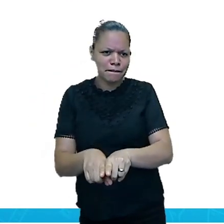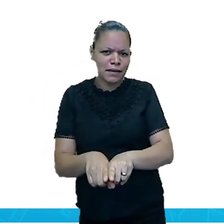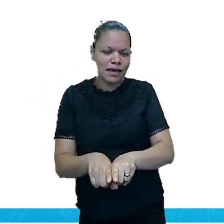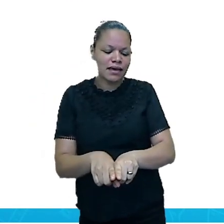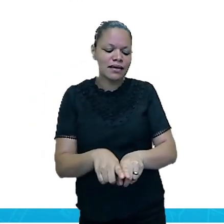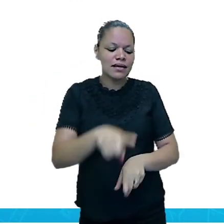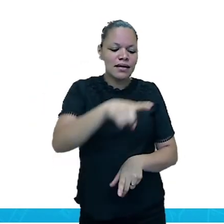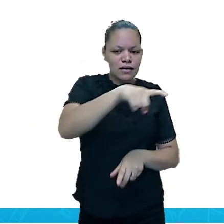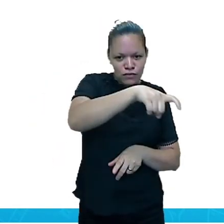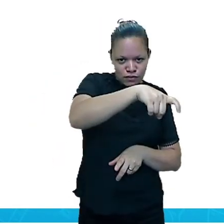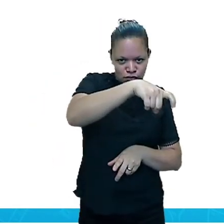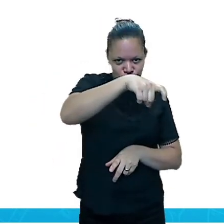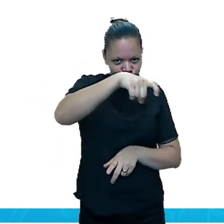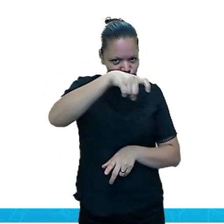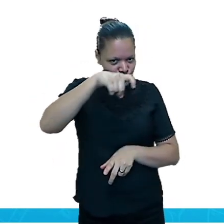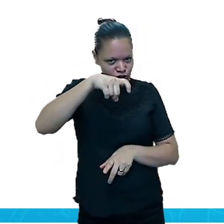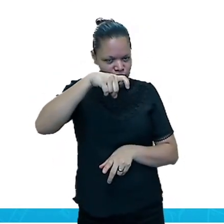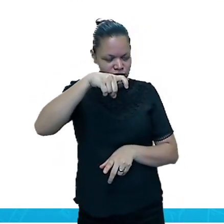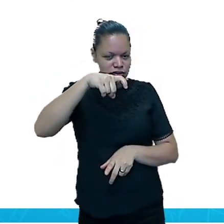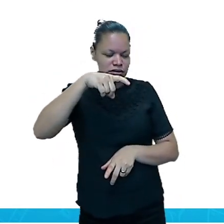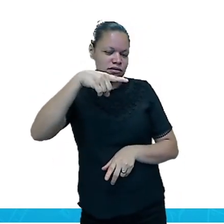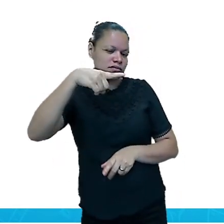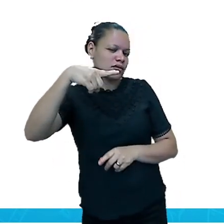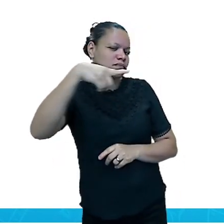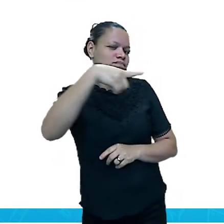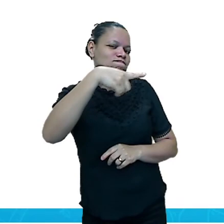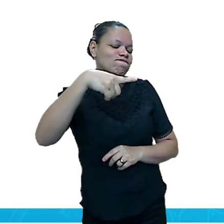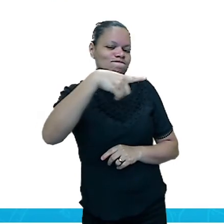que tem um traço na horizontal por cima, que é